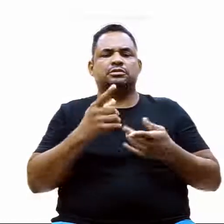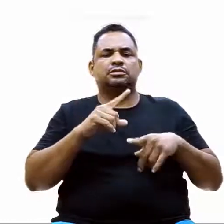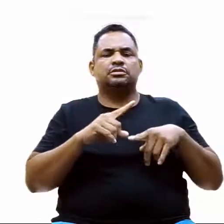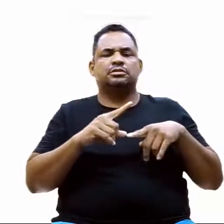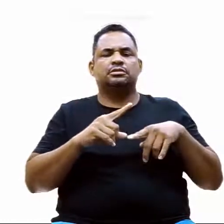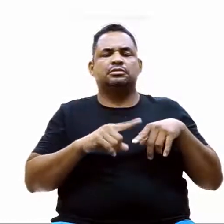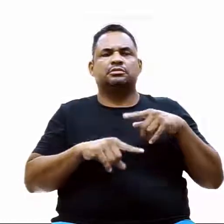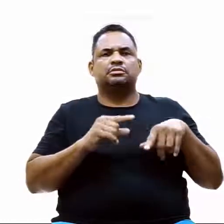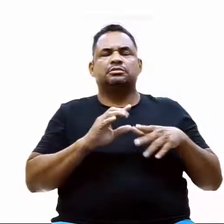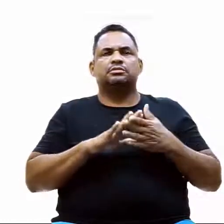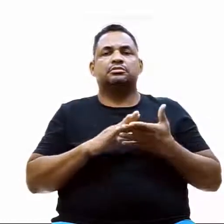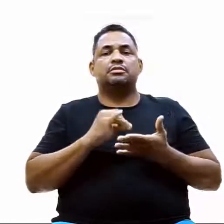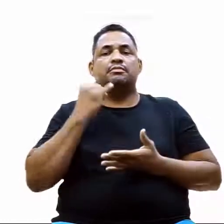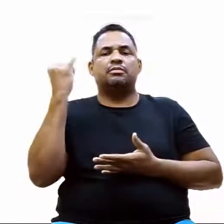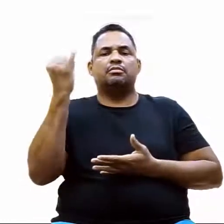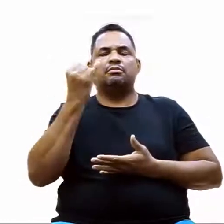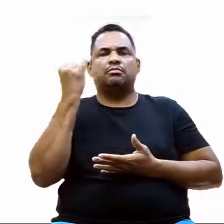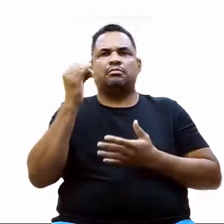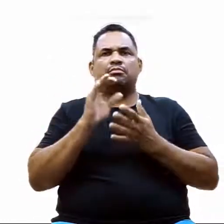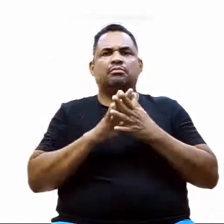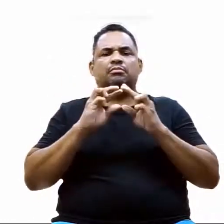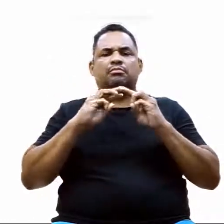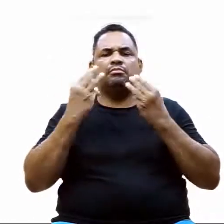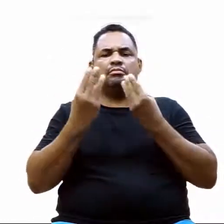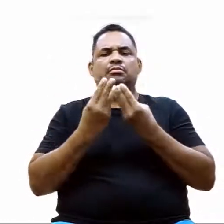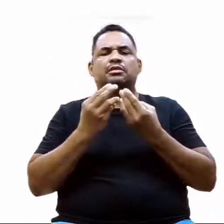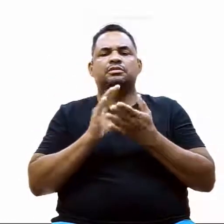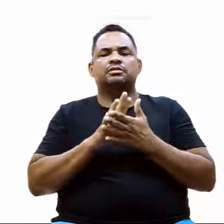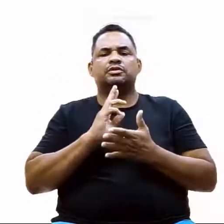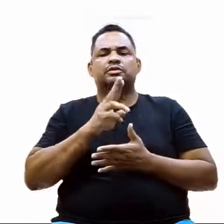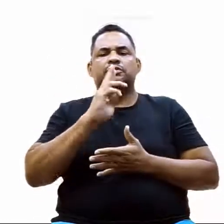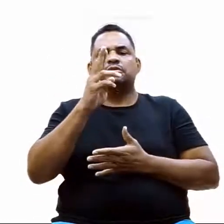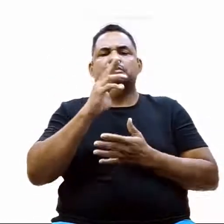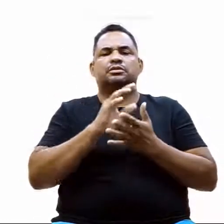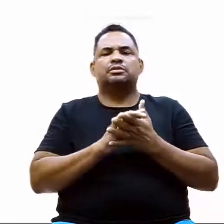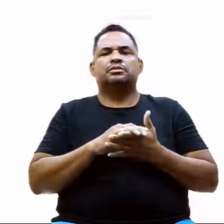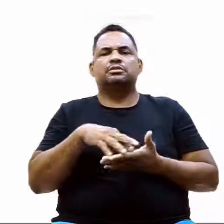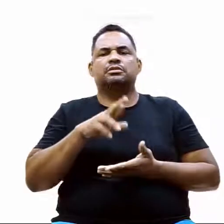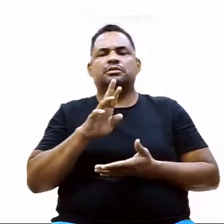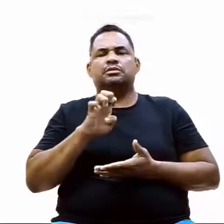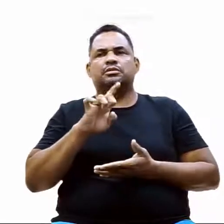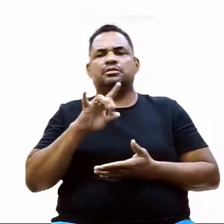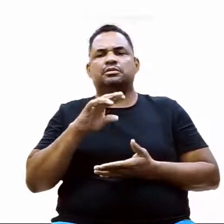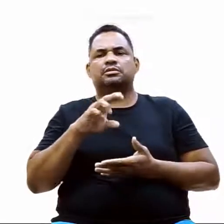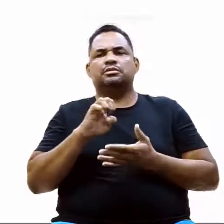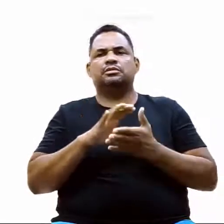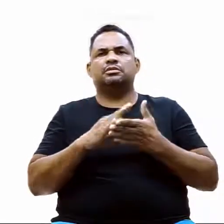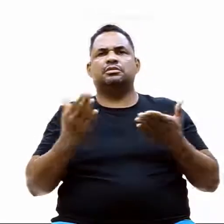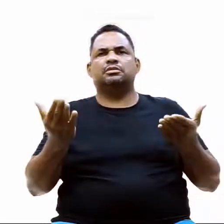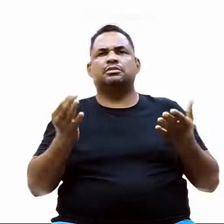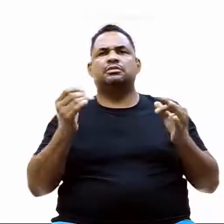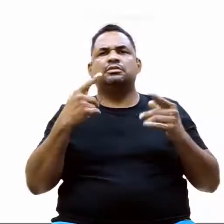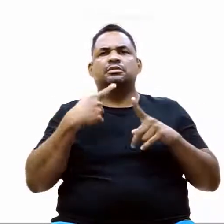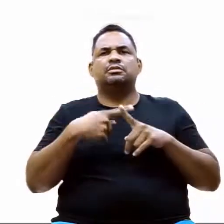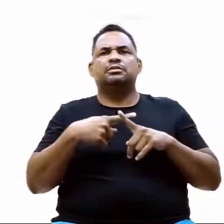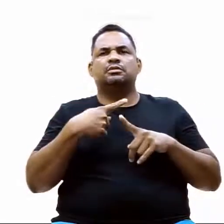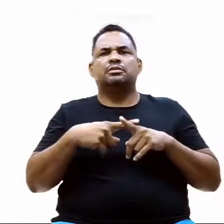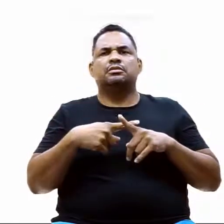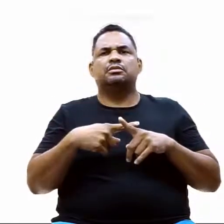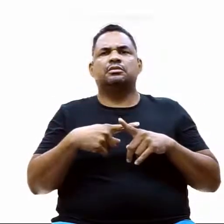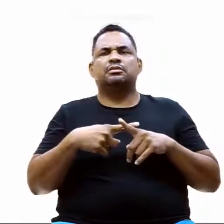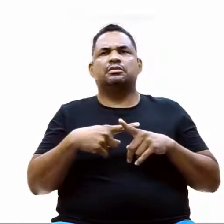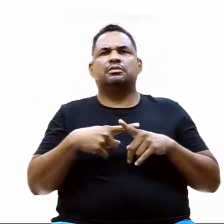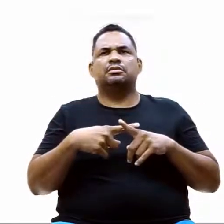é que a massa foi conservada, a massa do reagente foi igual ao produto. Por quê? Porque